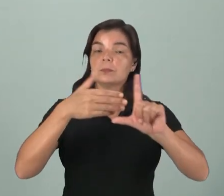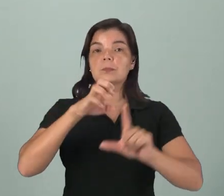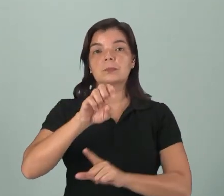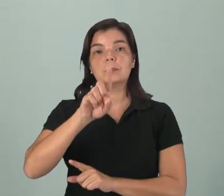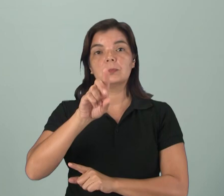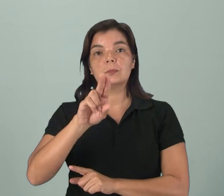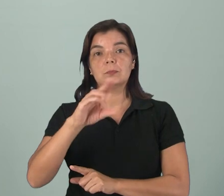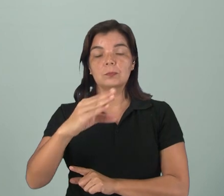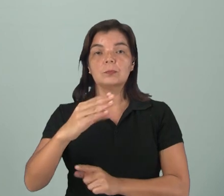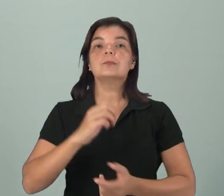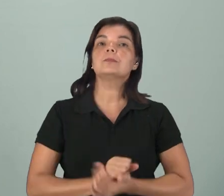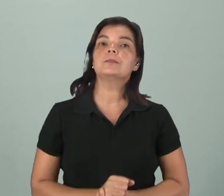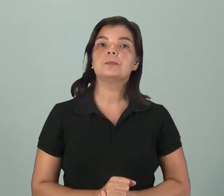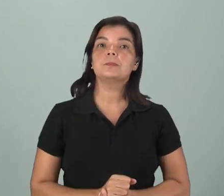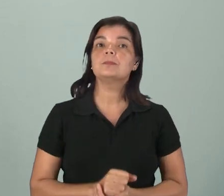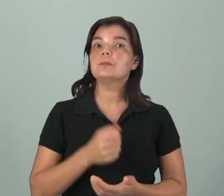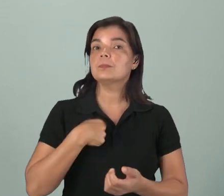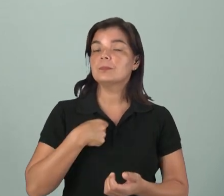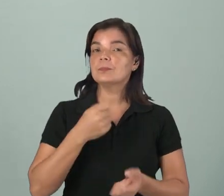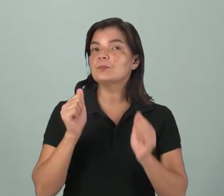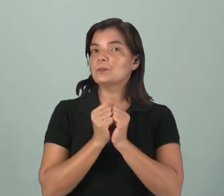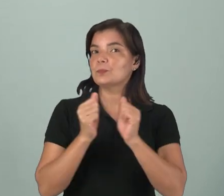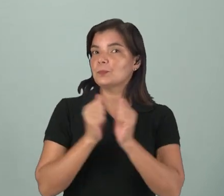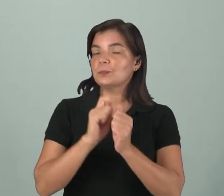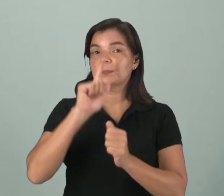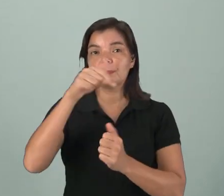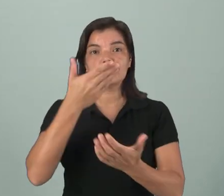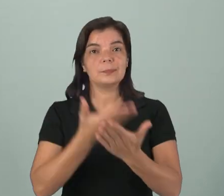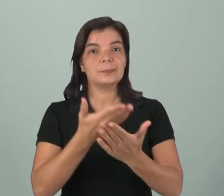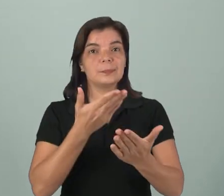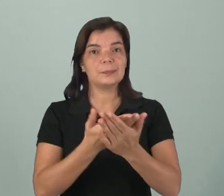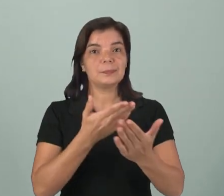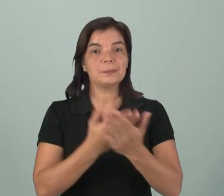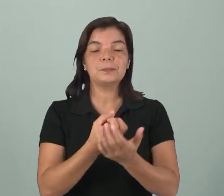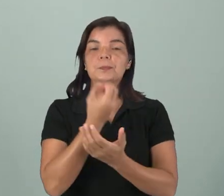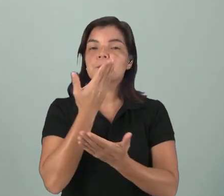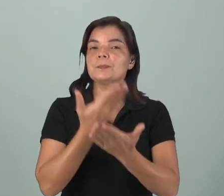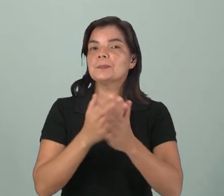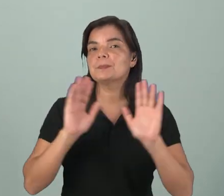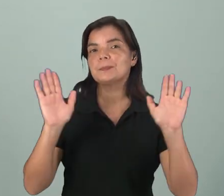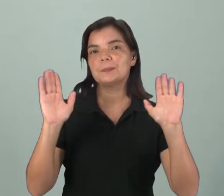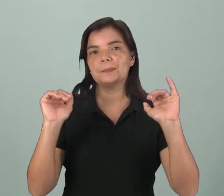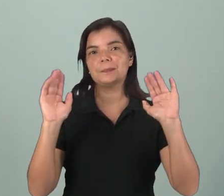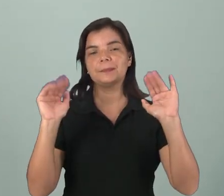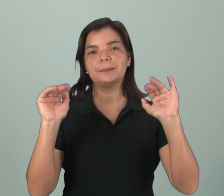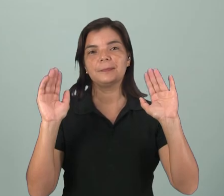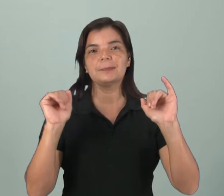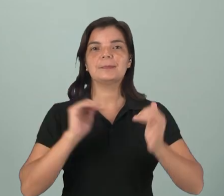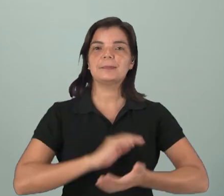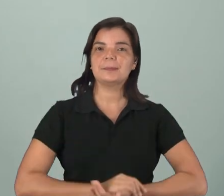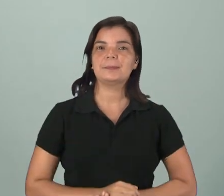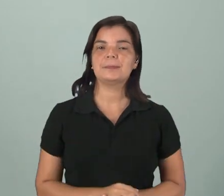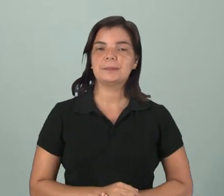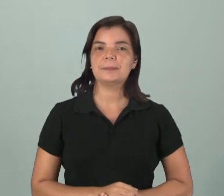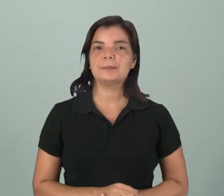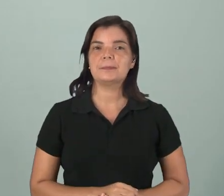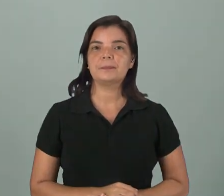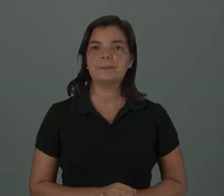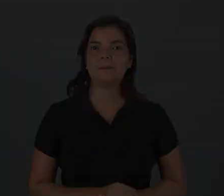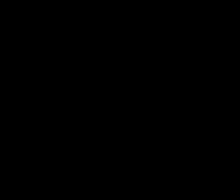deixe de acessar Nossa plataforma educ fique com a gente para as próximas aulas Bons estudos e até